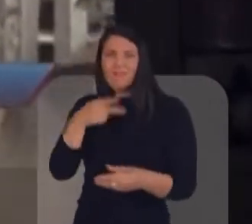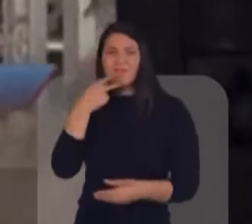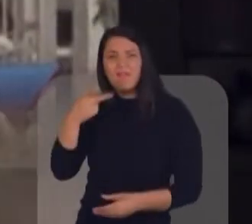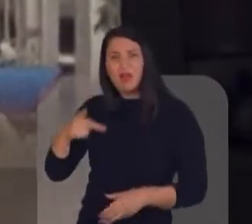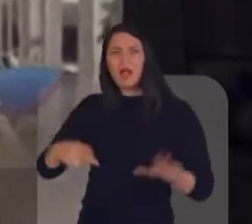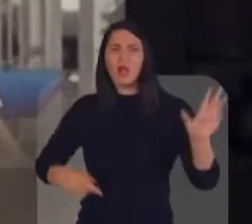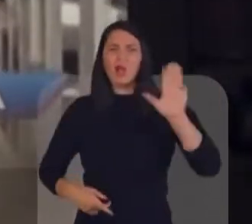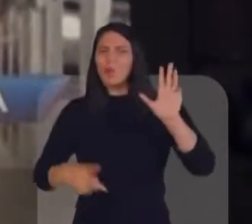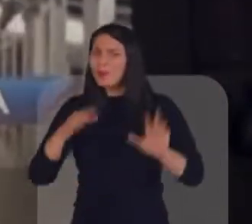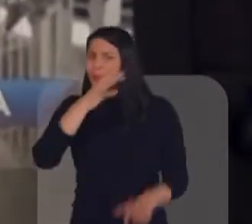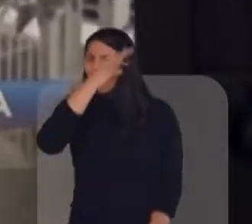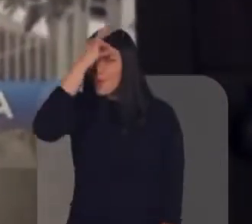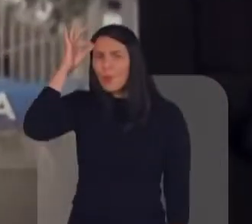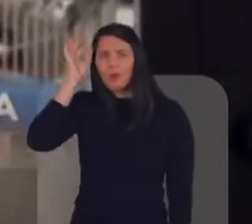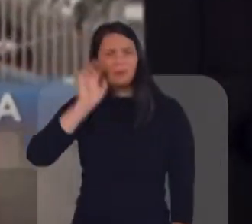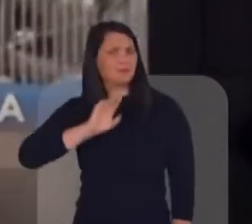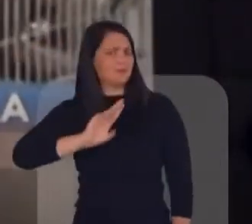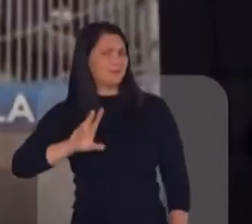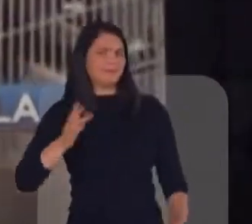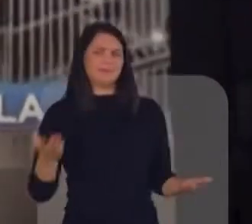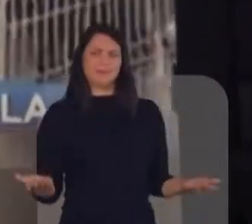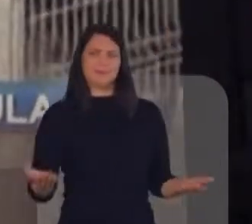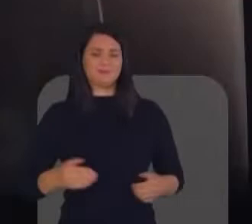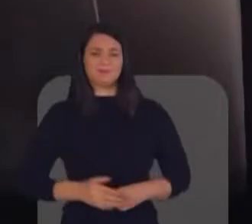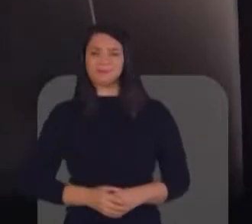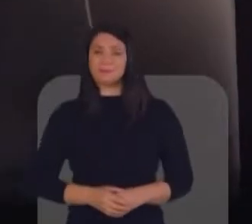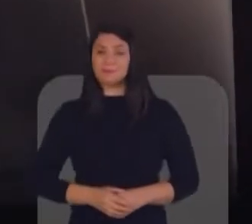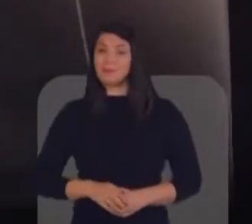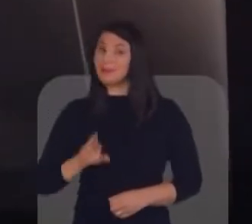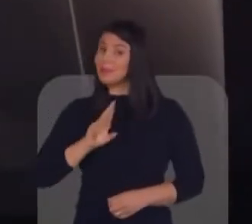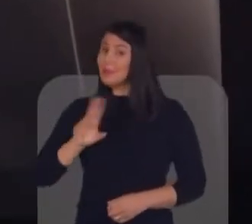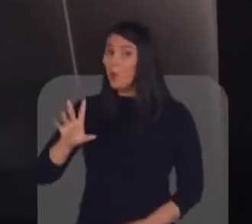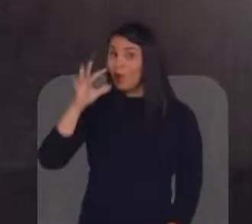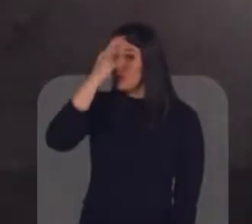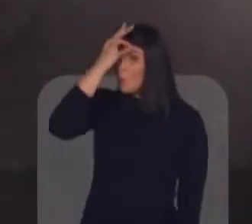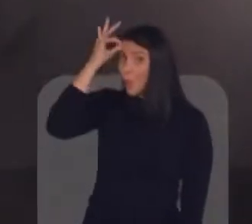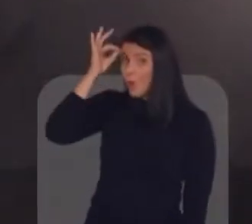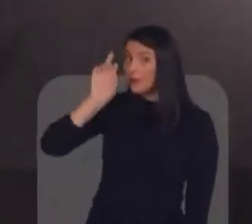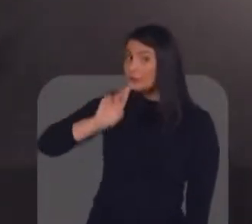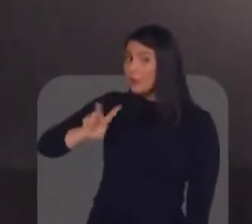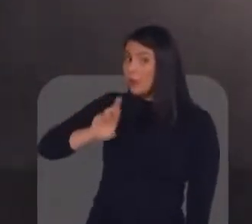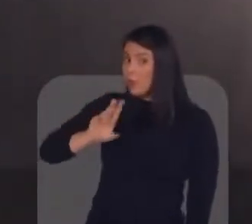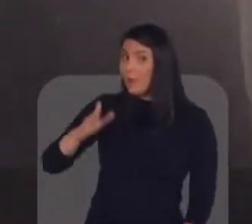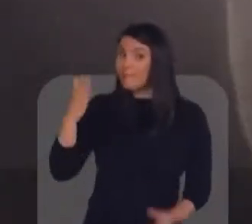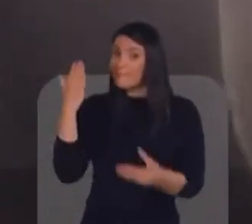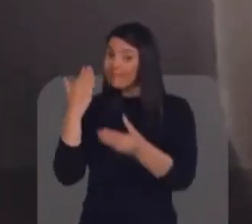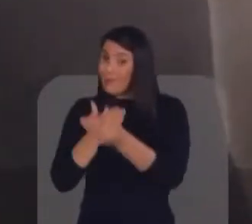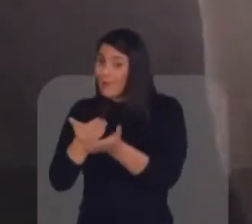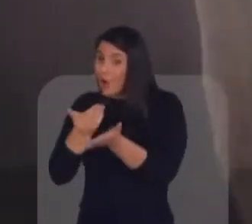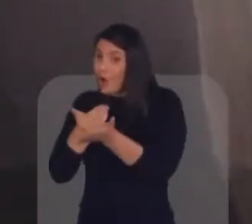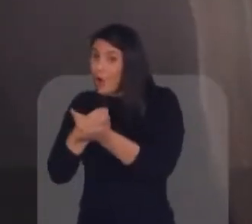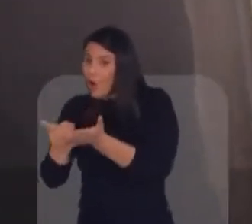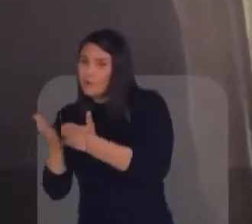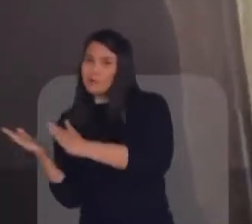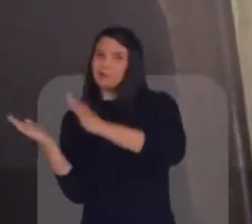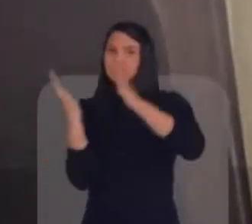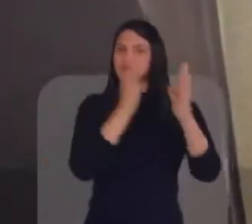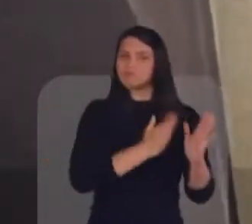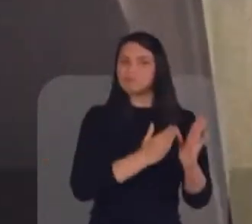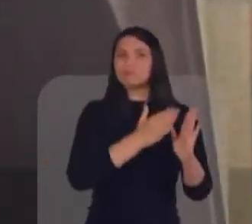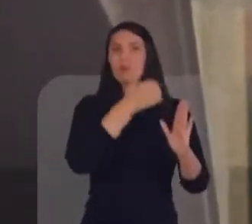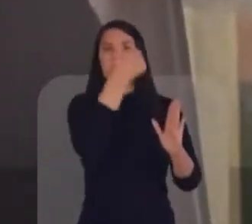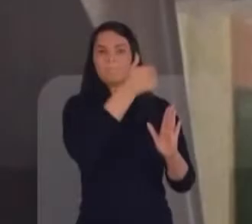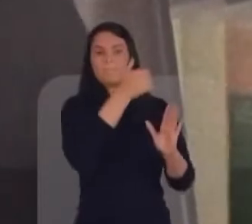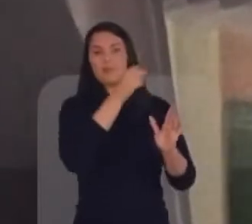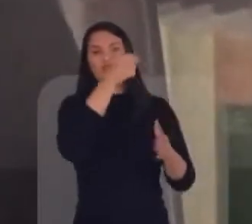que Lula foi inocentado. Não foi inocentado. O processo vai ser recomeçado numa